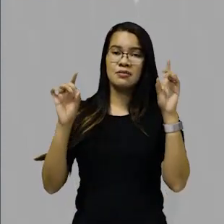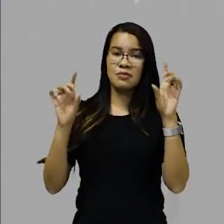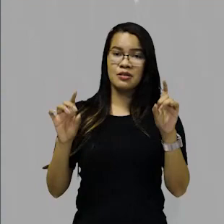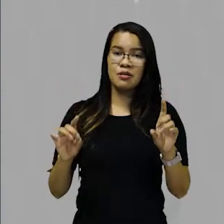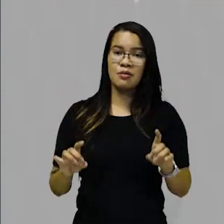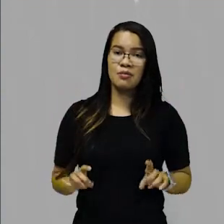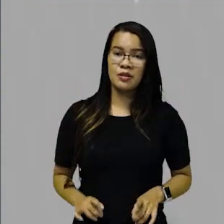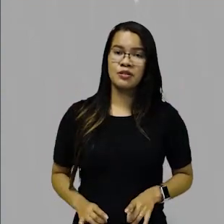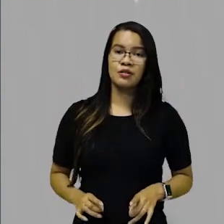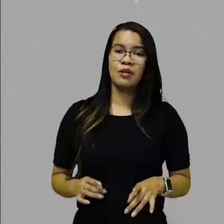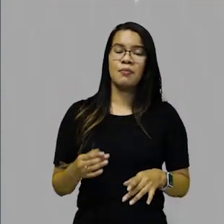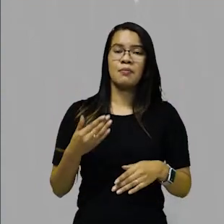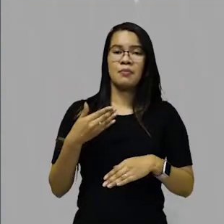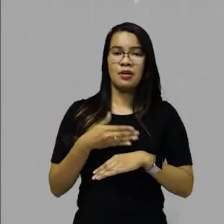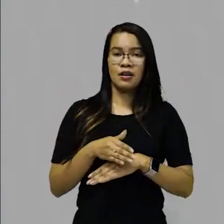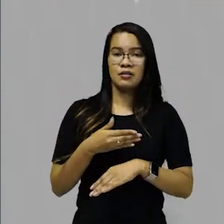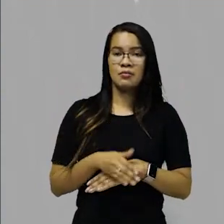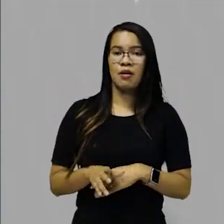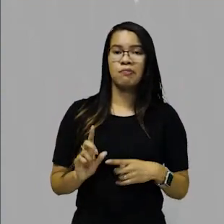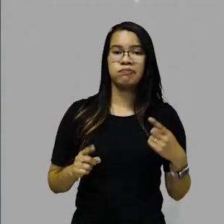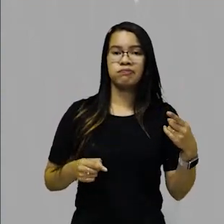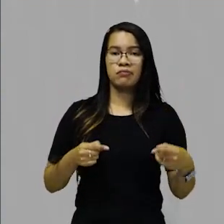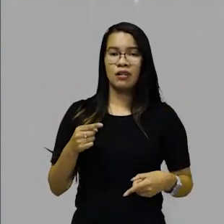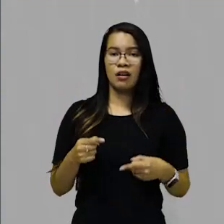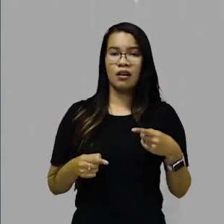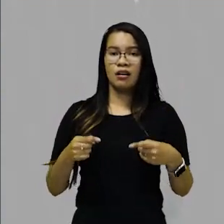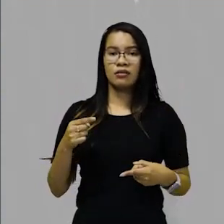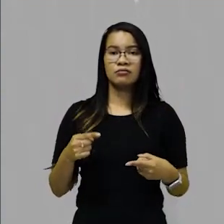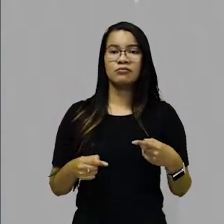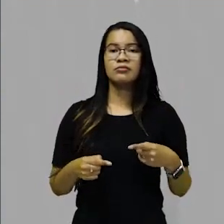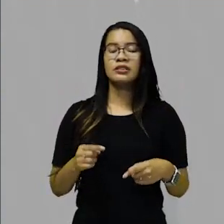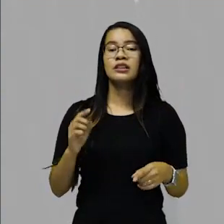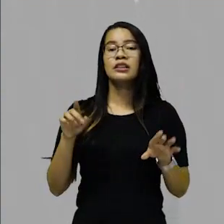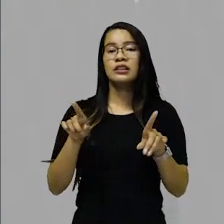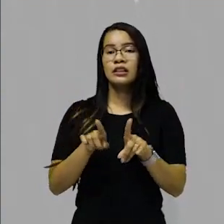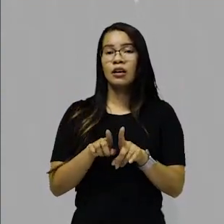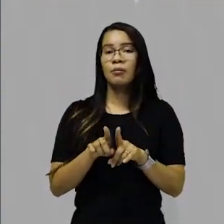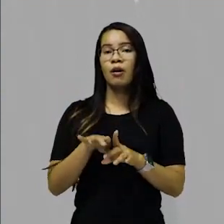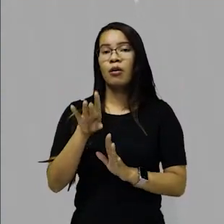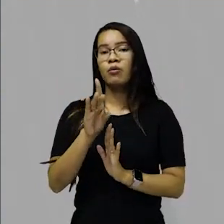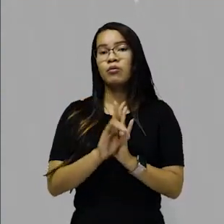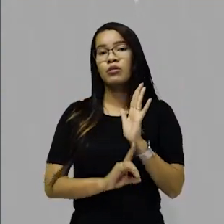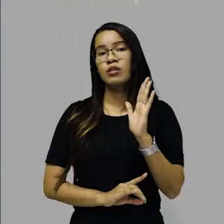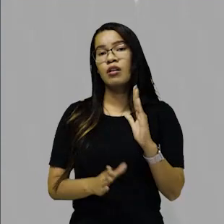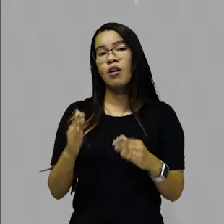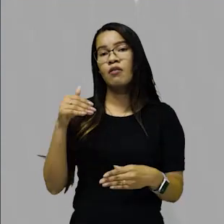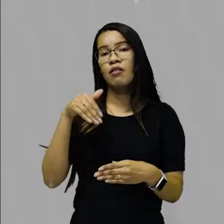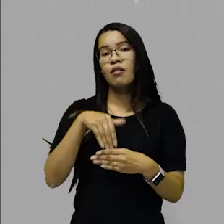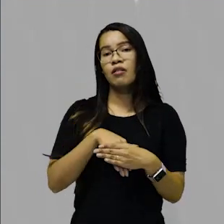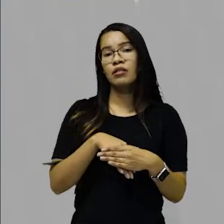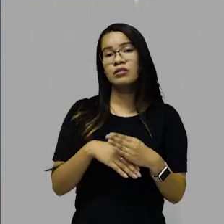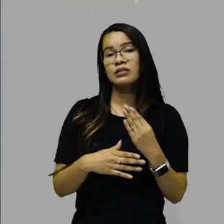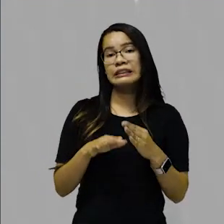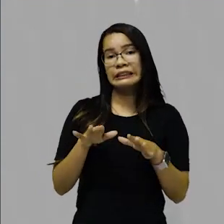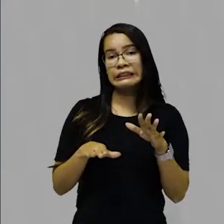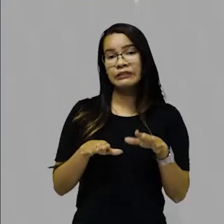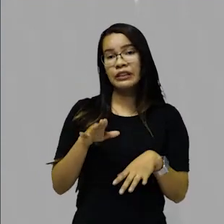direito à participação política. Principalmente o direito ao voto. Talvez foi uma das principais, historicamente falando,